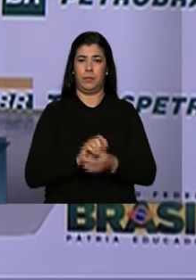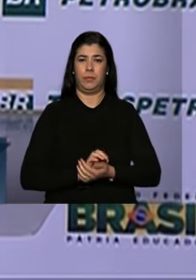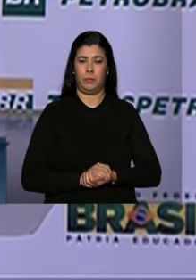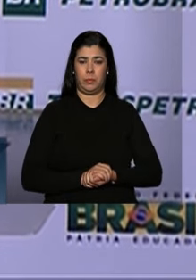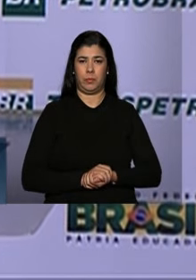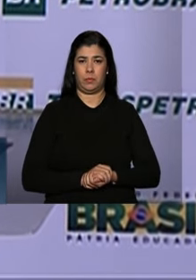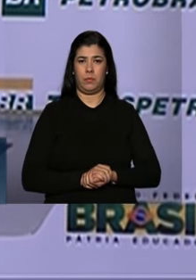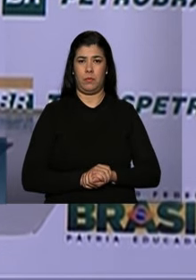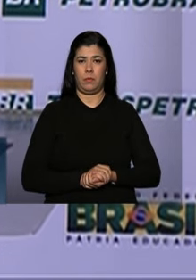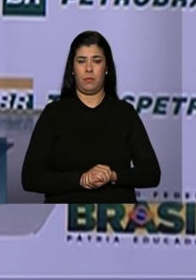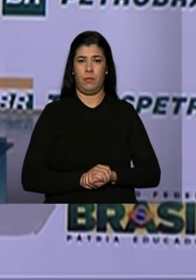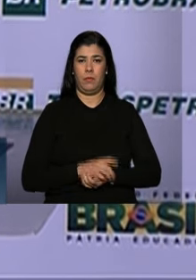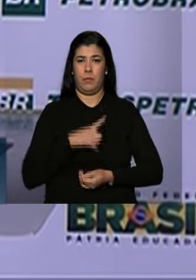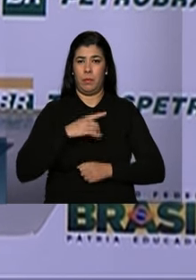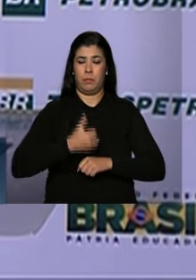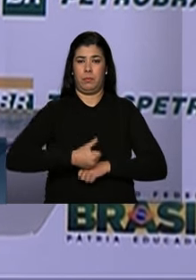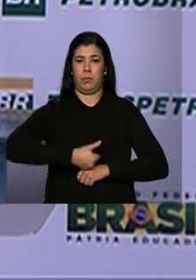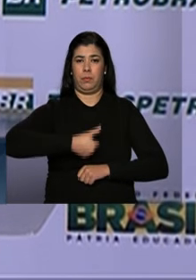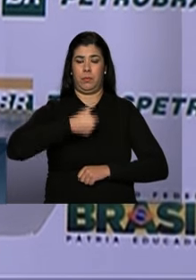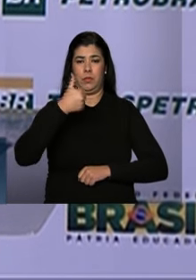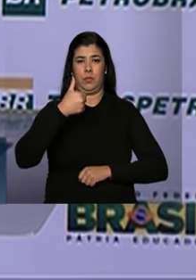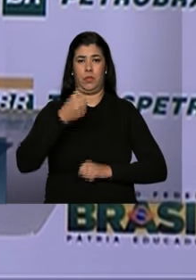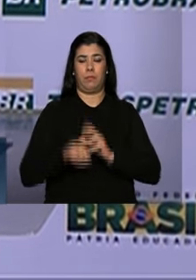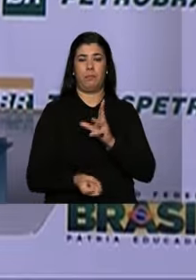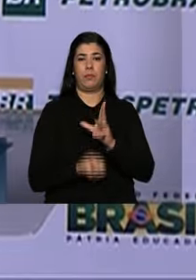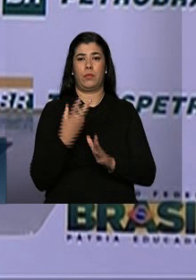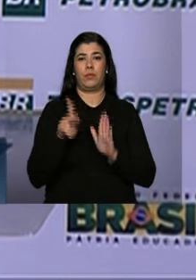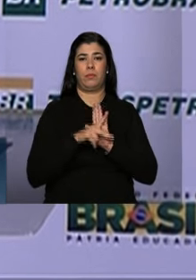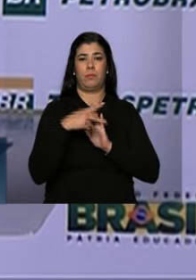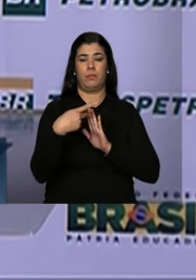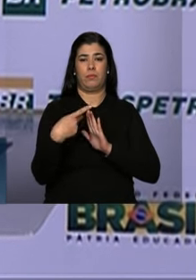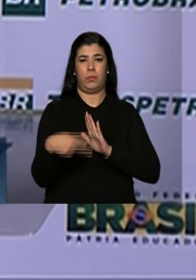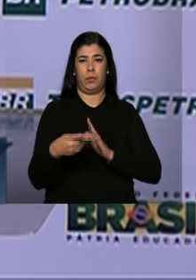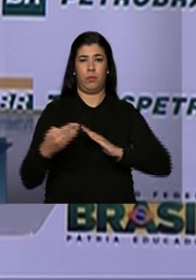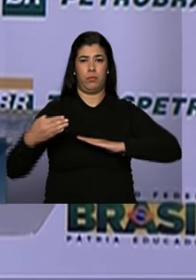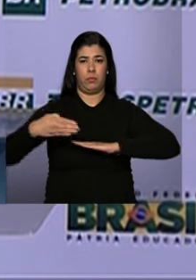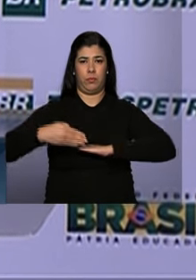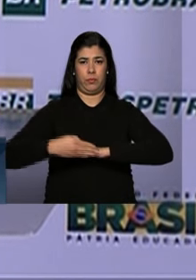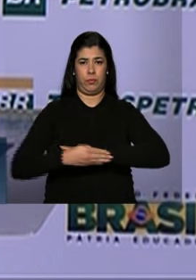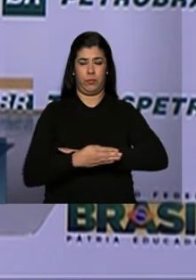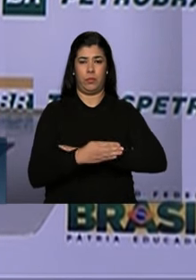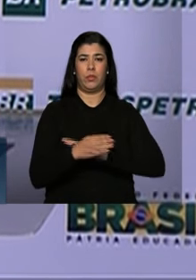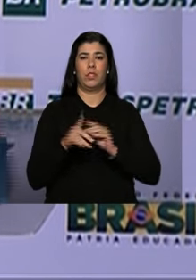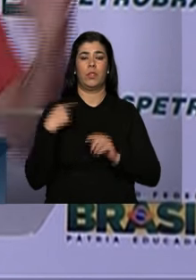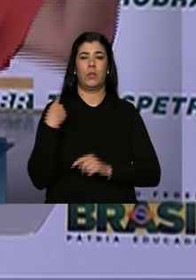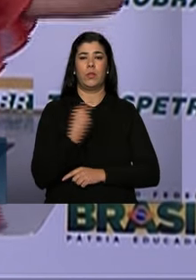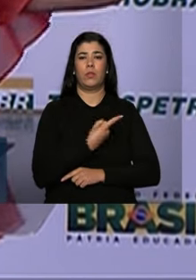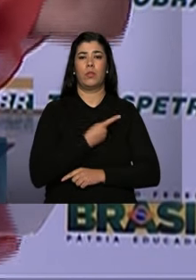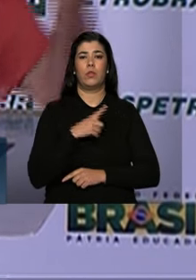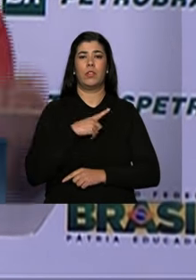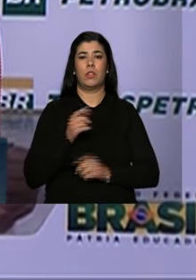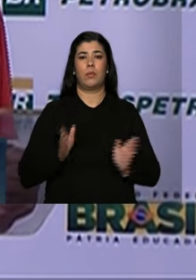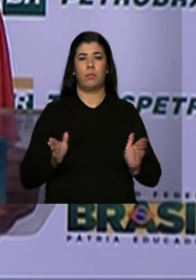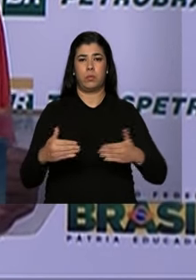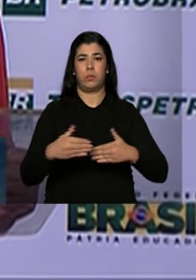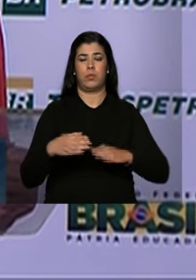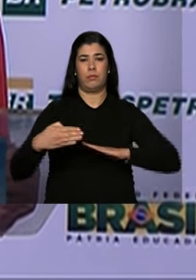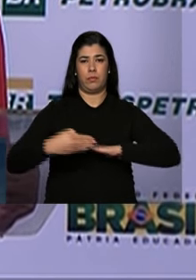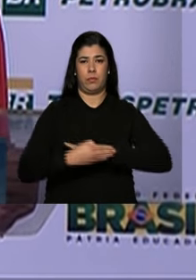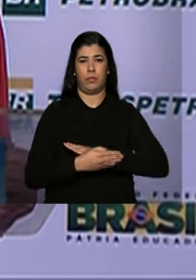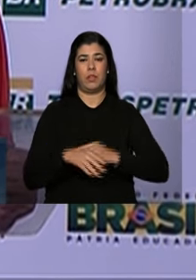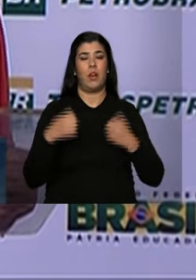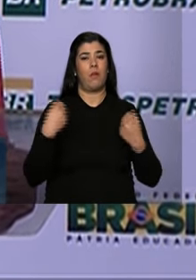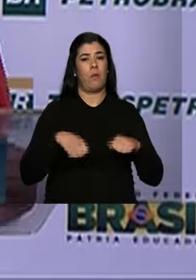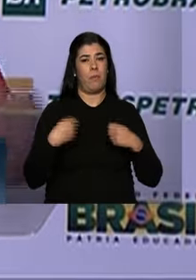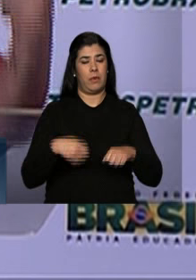Para viabilizar a produção dos estaleiros, nós temos, de um lado, a demanda da